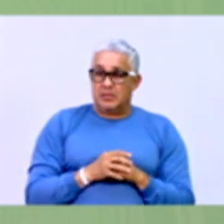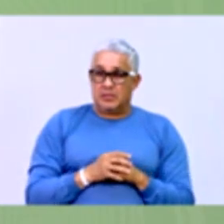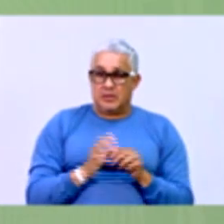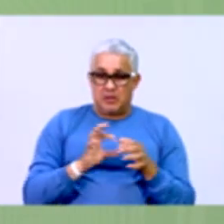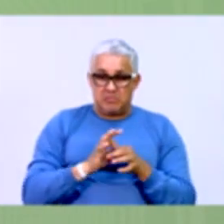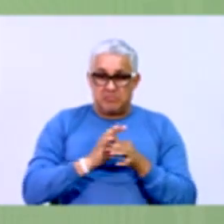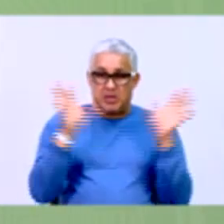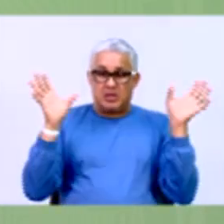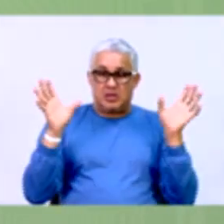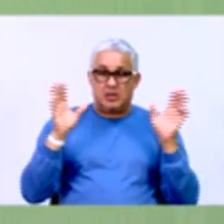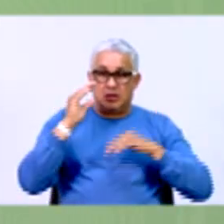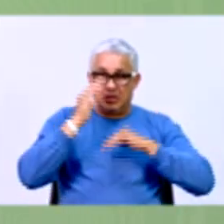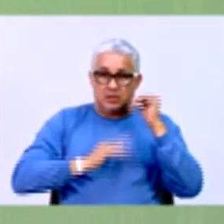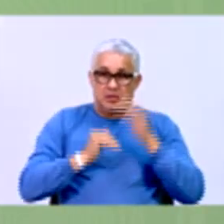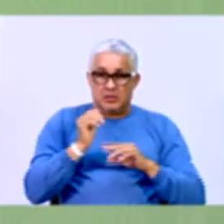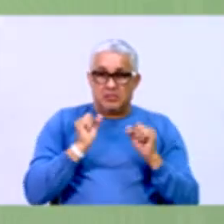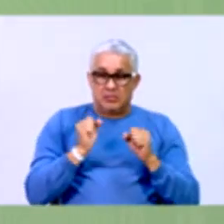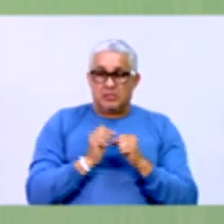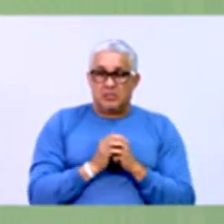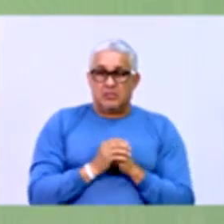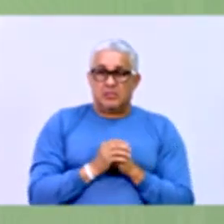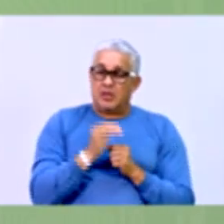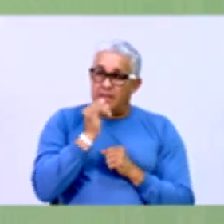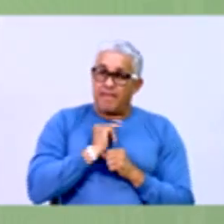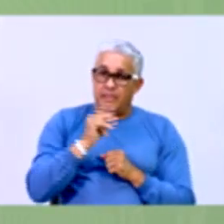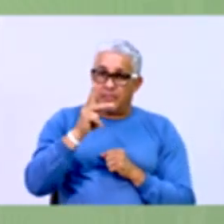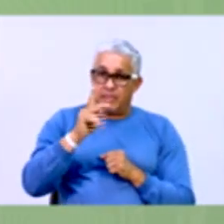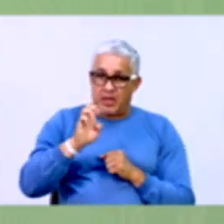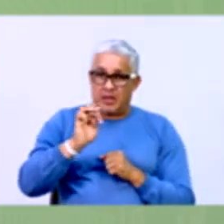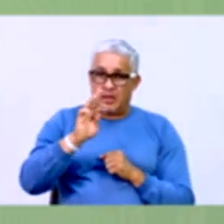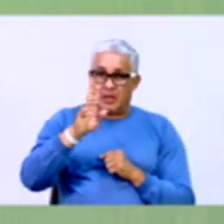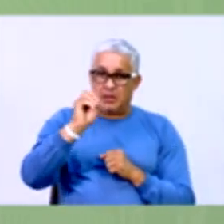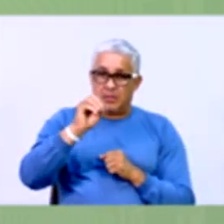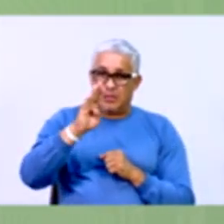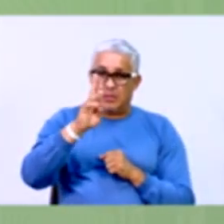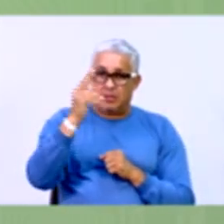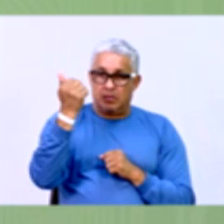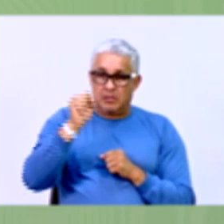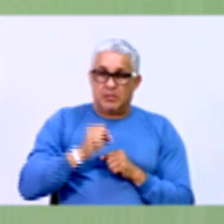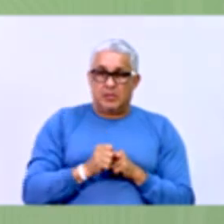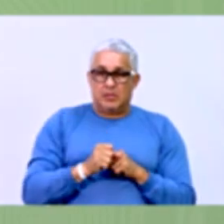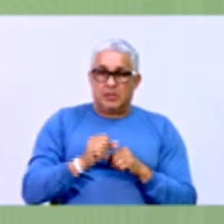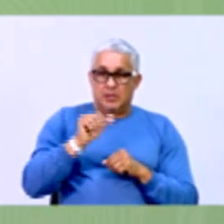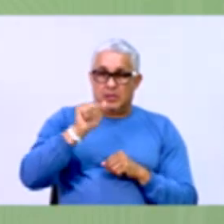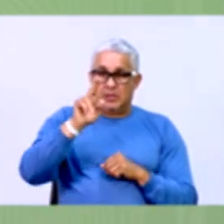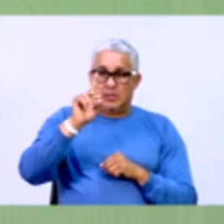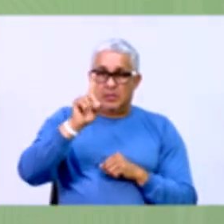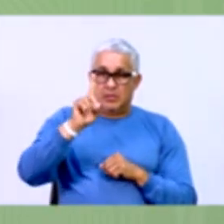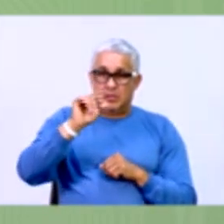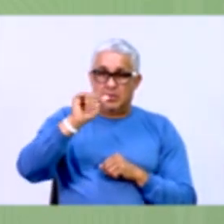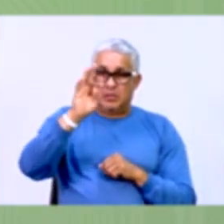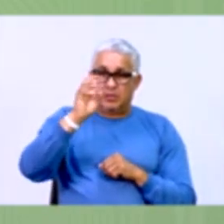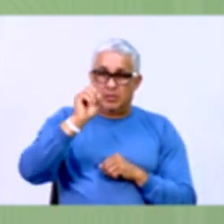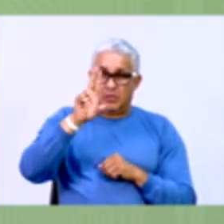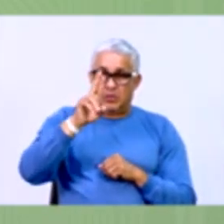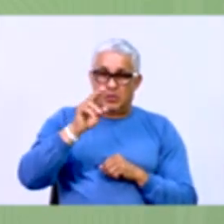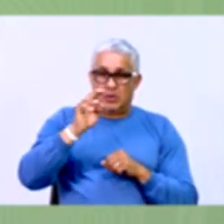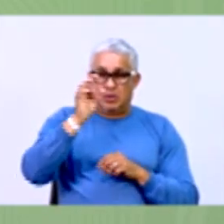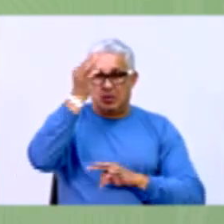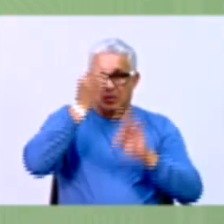da Petrobras, a gente pode inserir esse exemplo aí. O auditor de tecnologia da informação deve ser